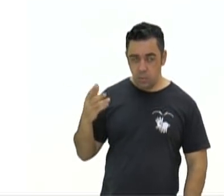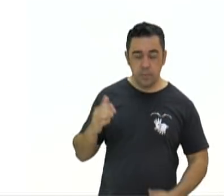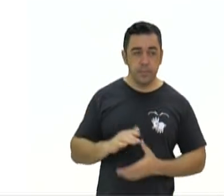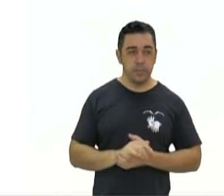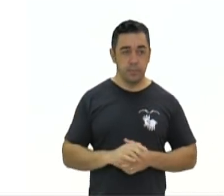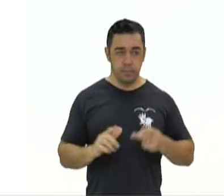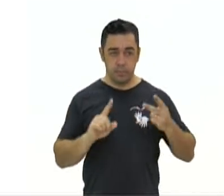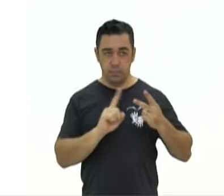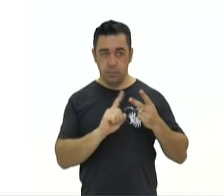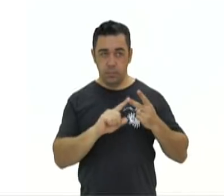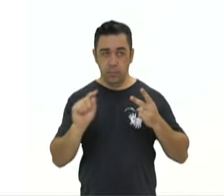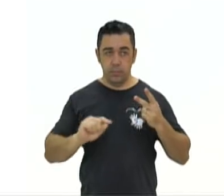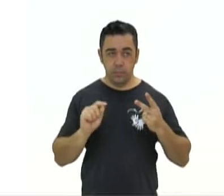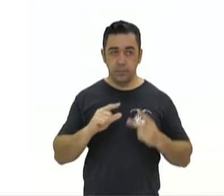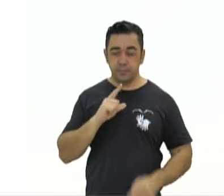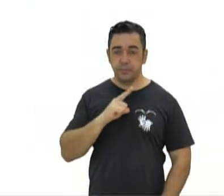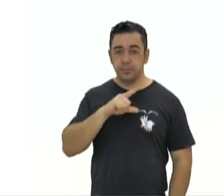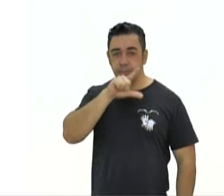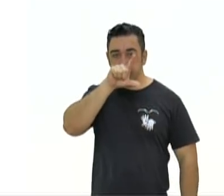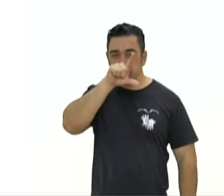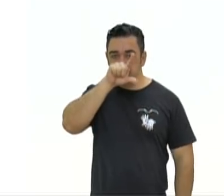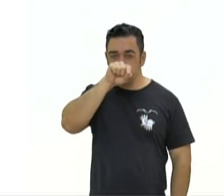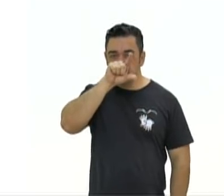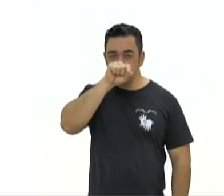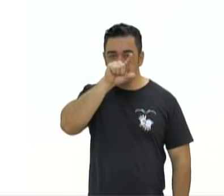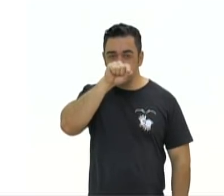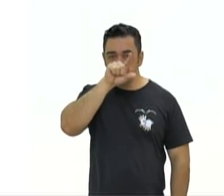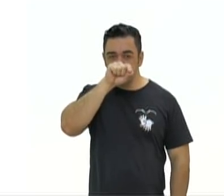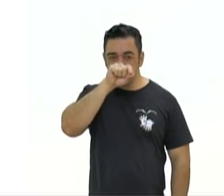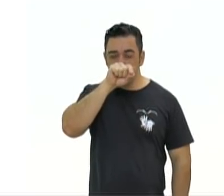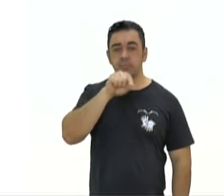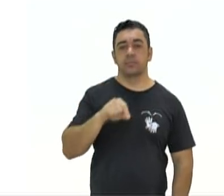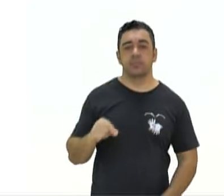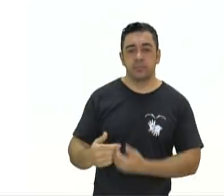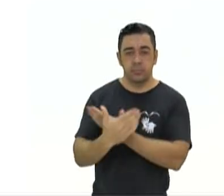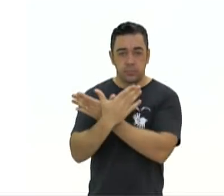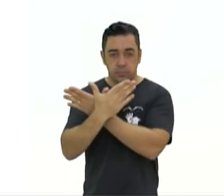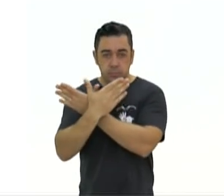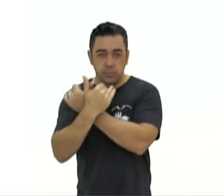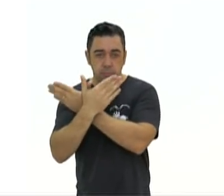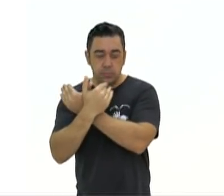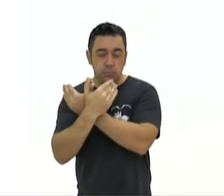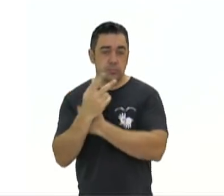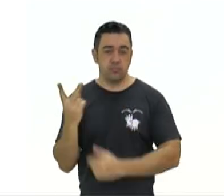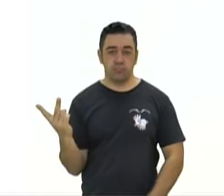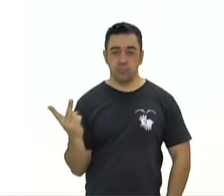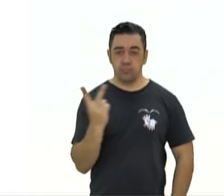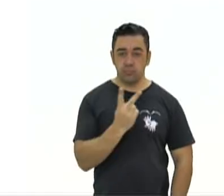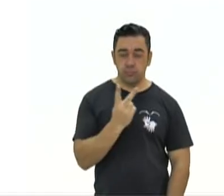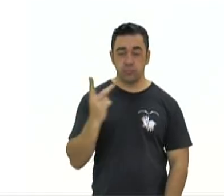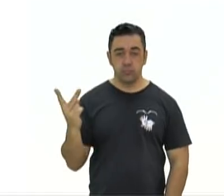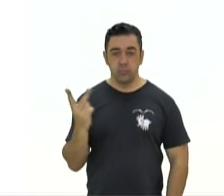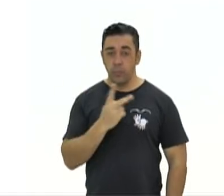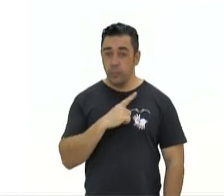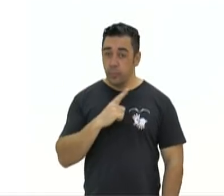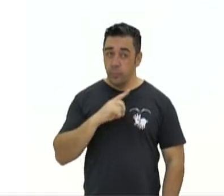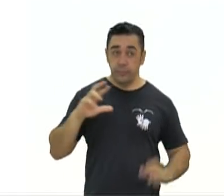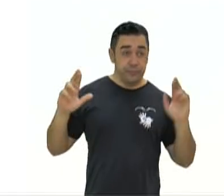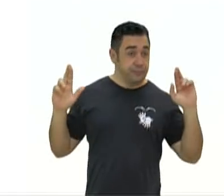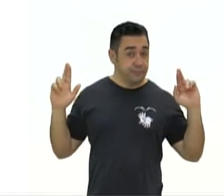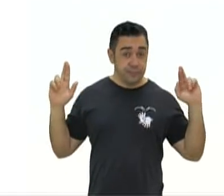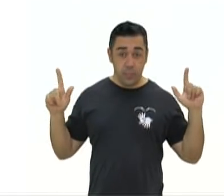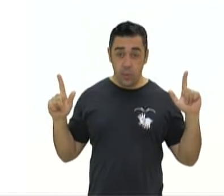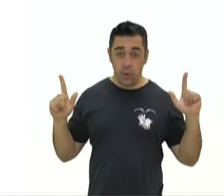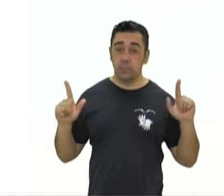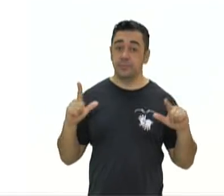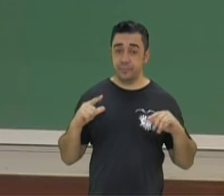aqui, a gente tem um beija-flor e uma borboleta. Ambos têm asas aqui, mas eles têm ancestralidade diferente. Então, o